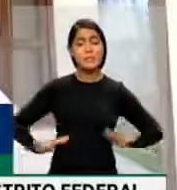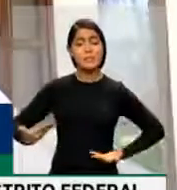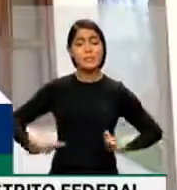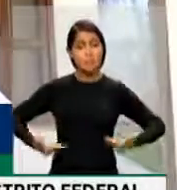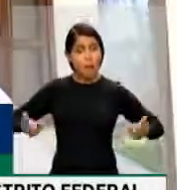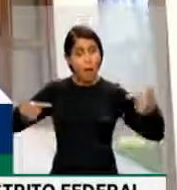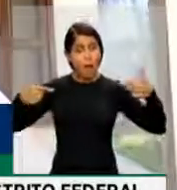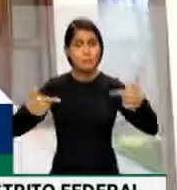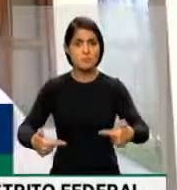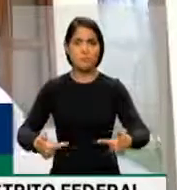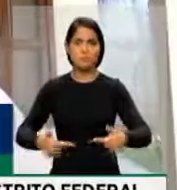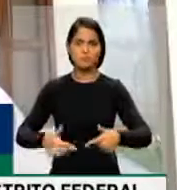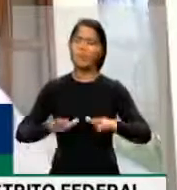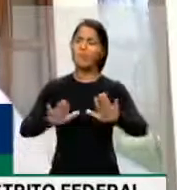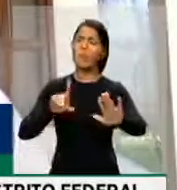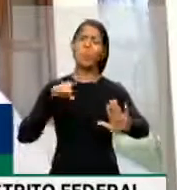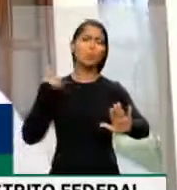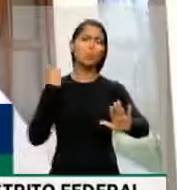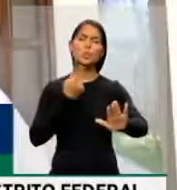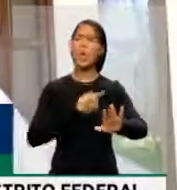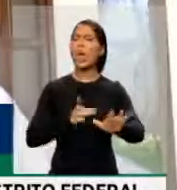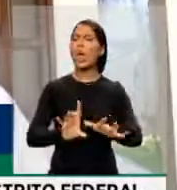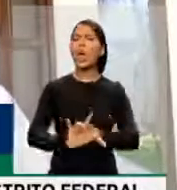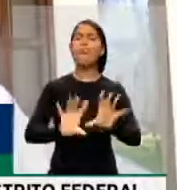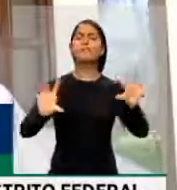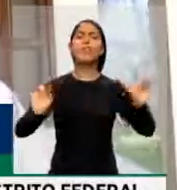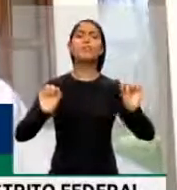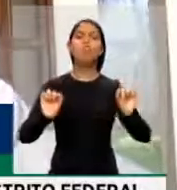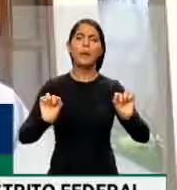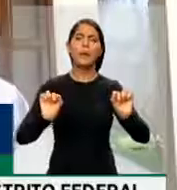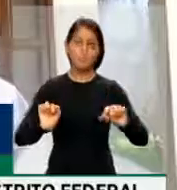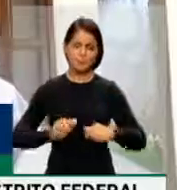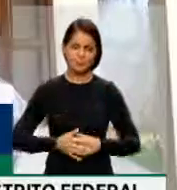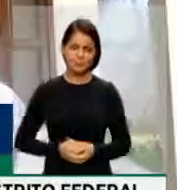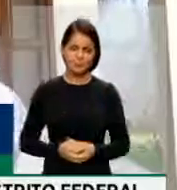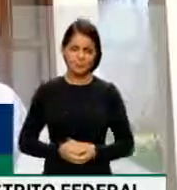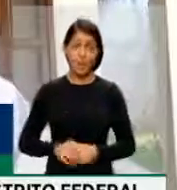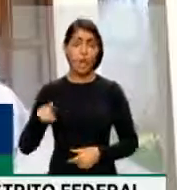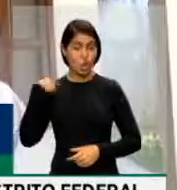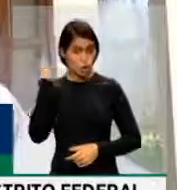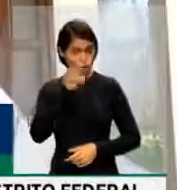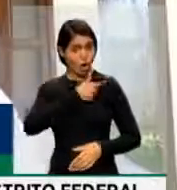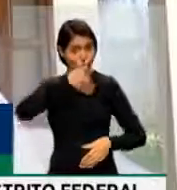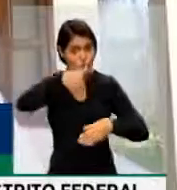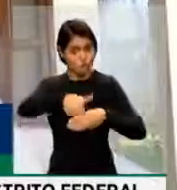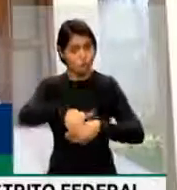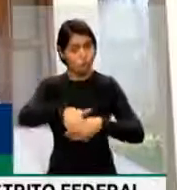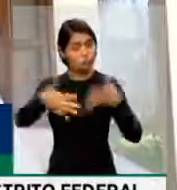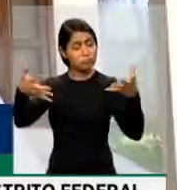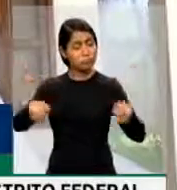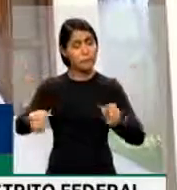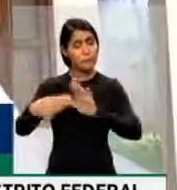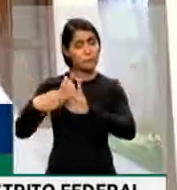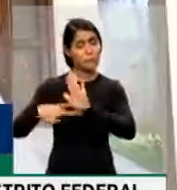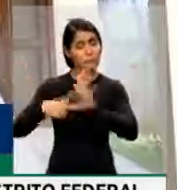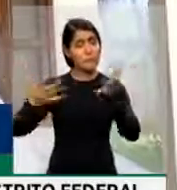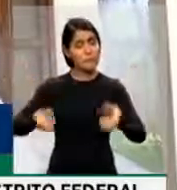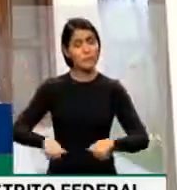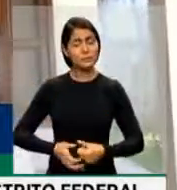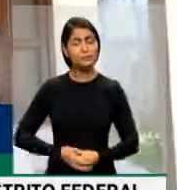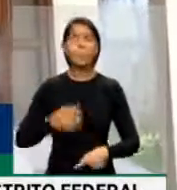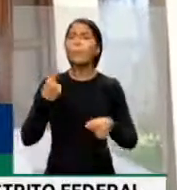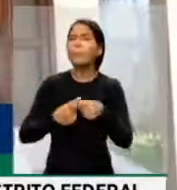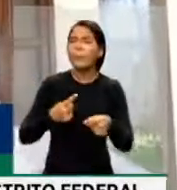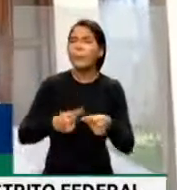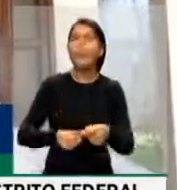nos sentimos muito à vontade para dizer que o nosso voto é plenamente favorável, até porque emenda